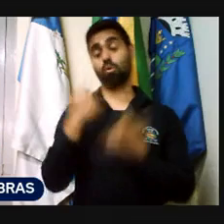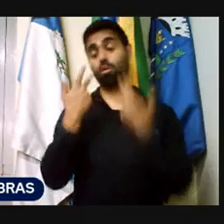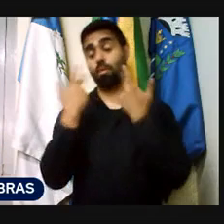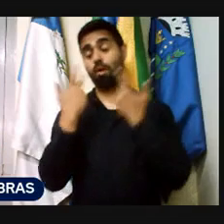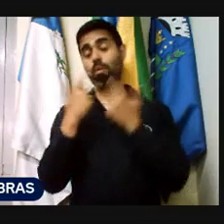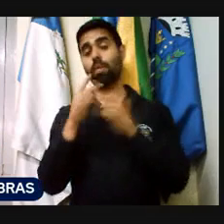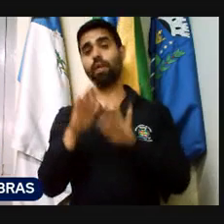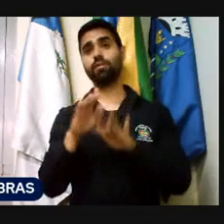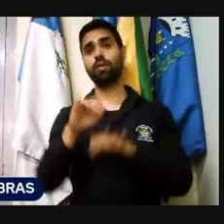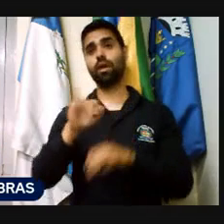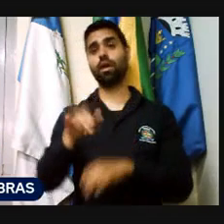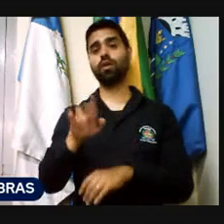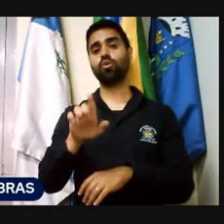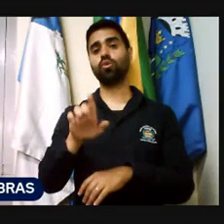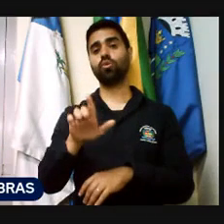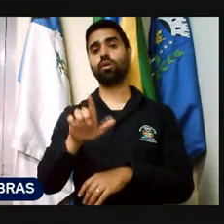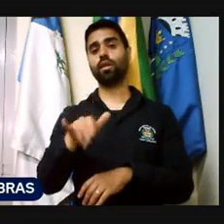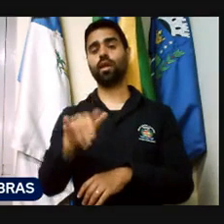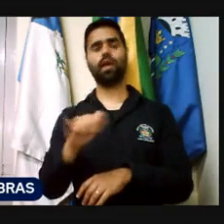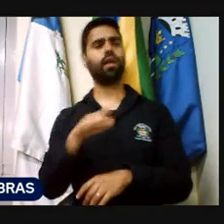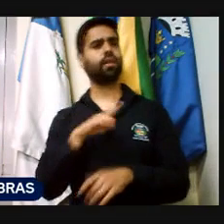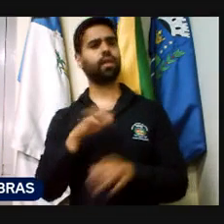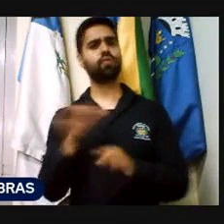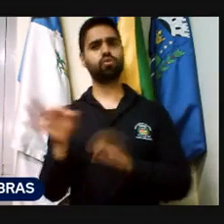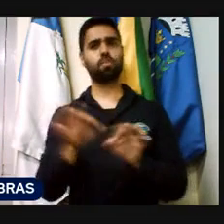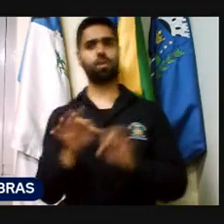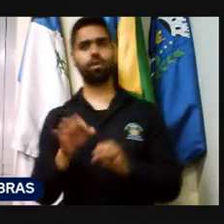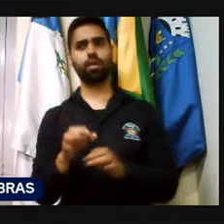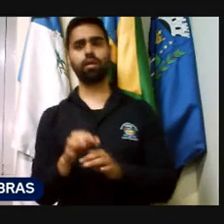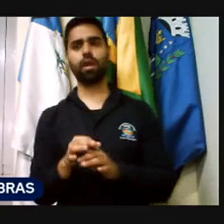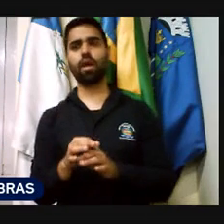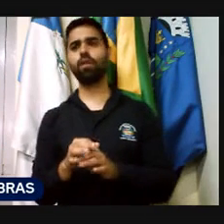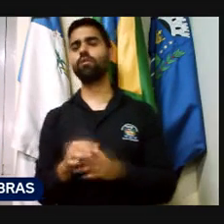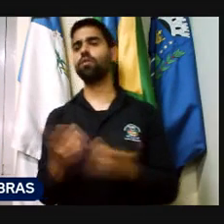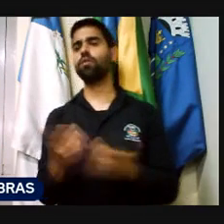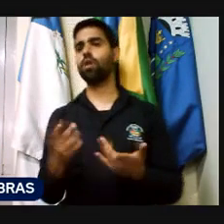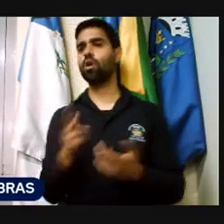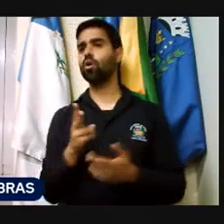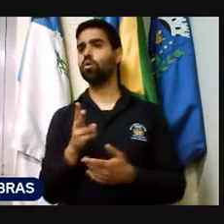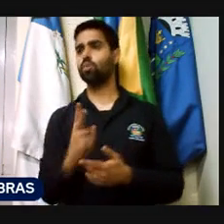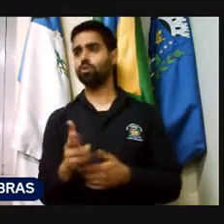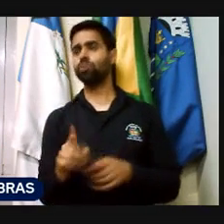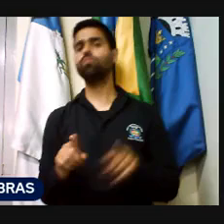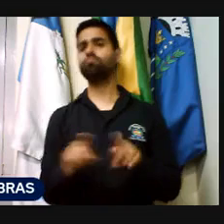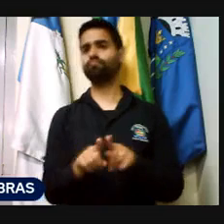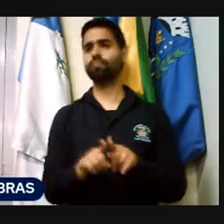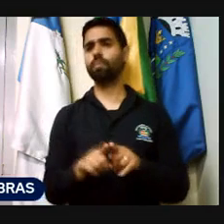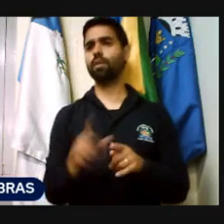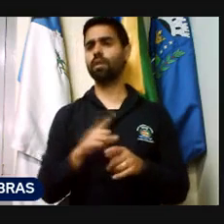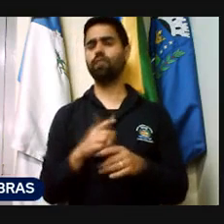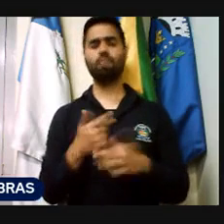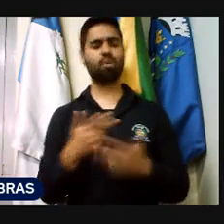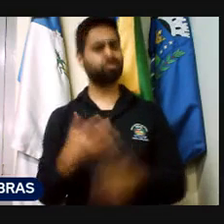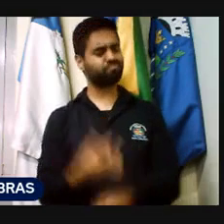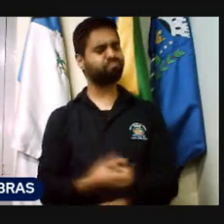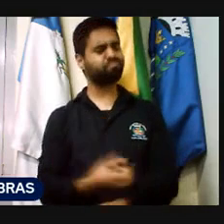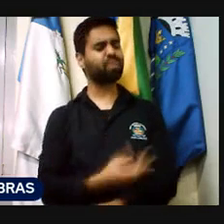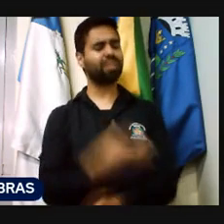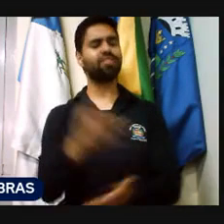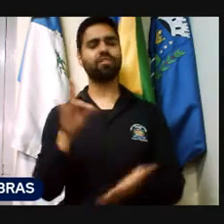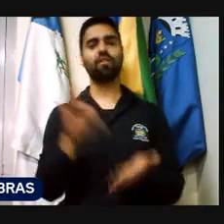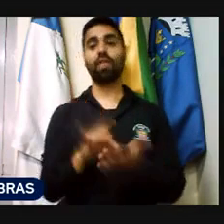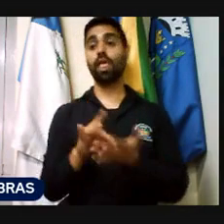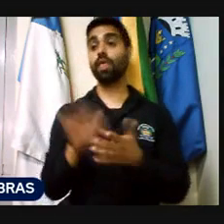a Juliana, com esse projeto aí, traz esse vivenciamento para todos nós lá. Foi muito dignificante, foi emocionante realmente